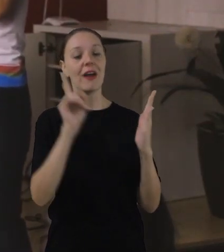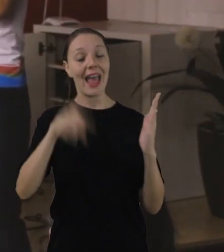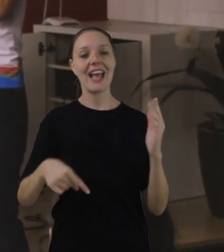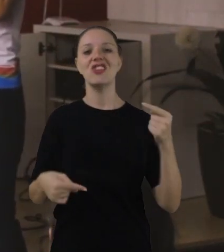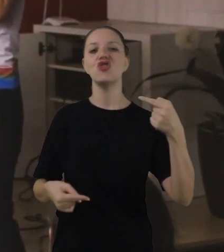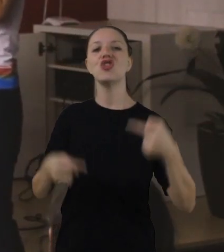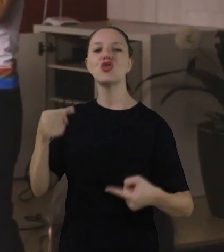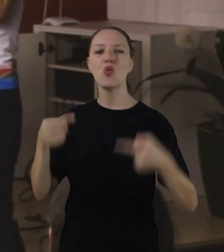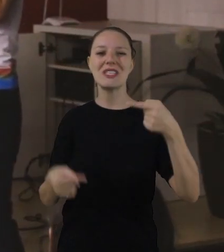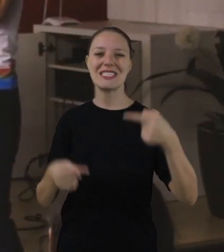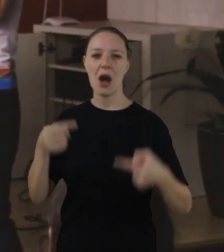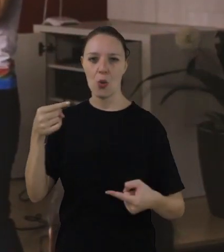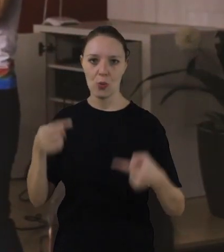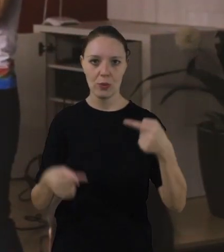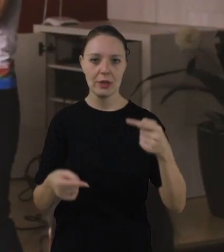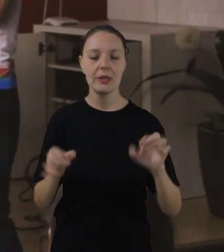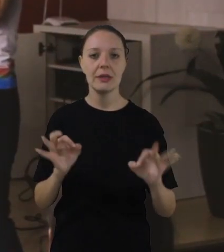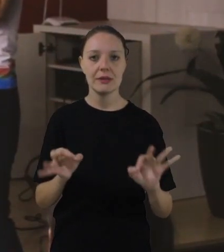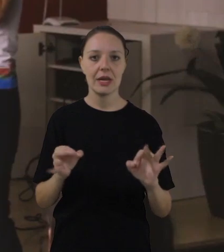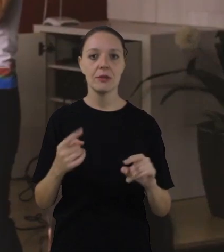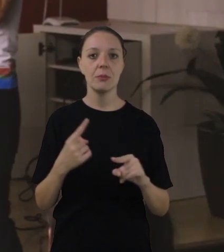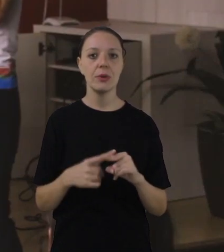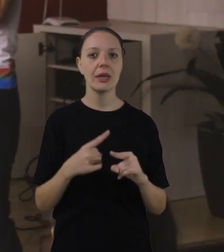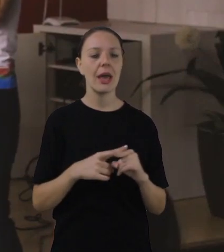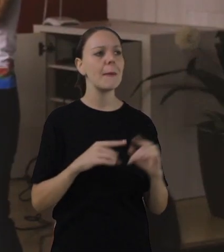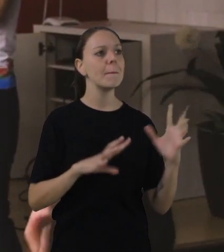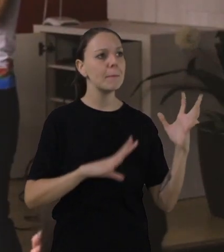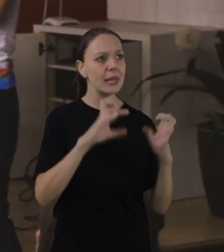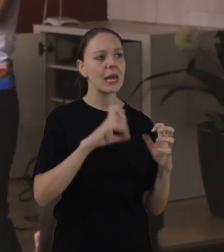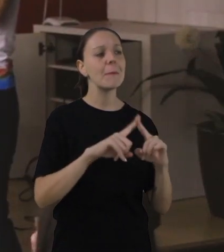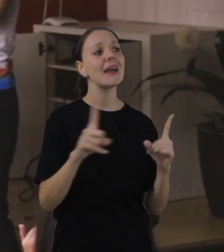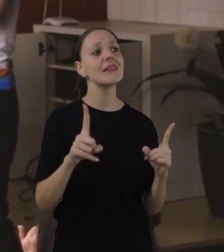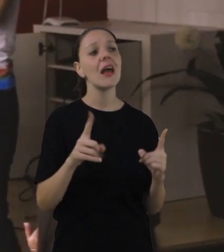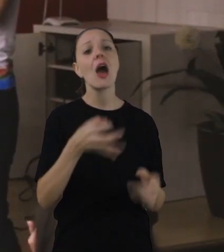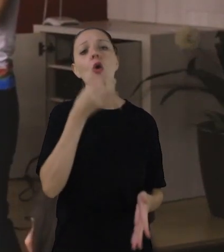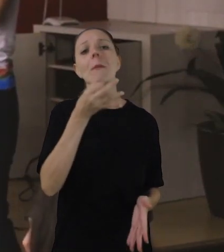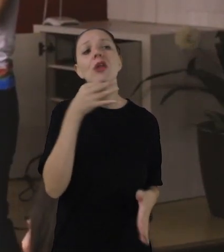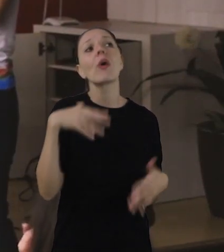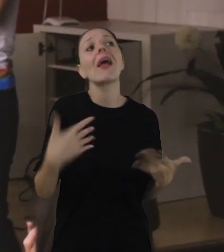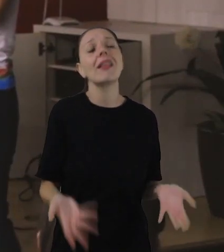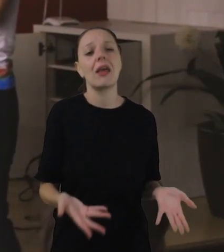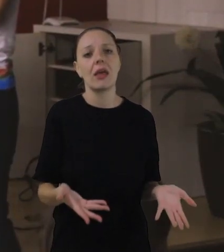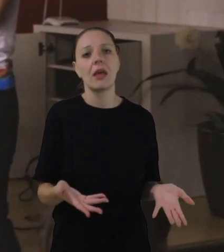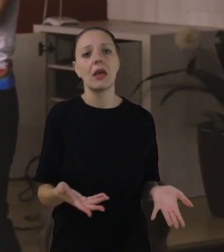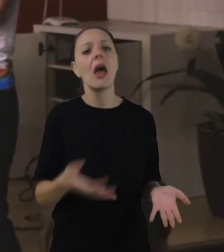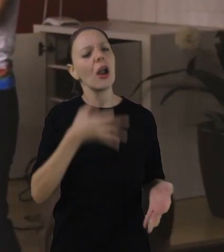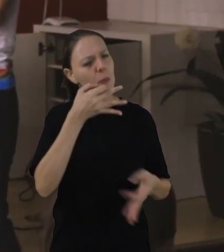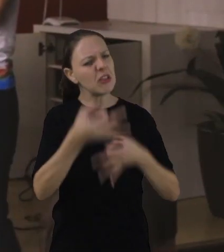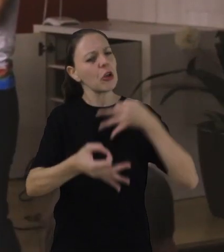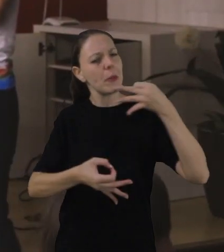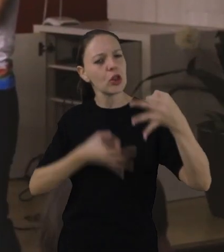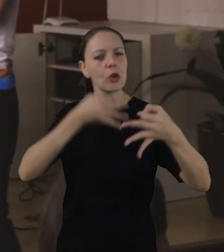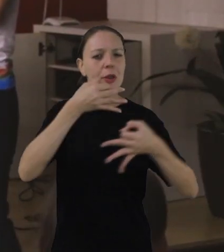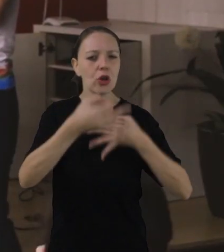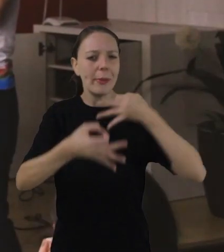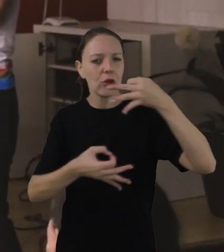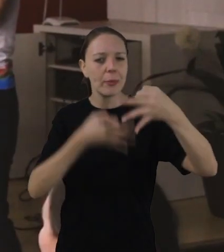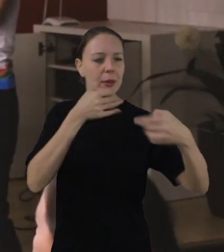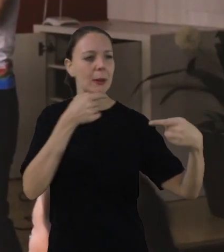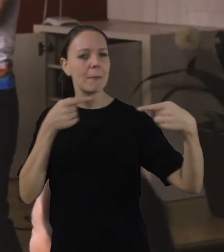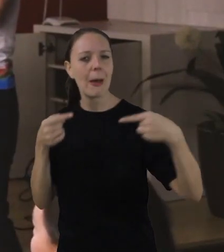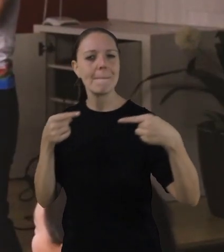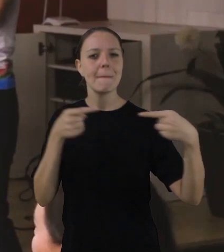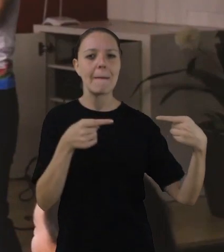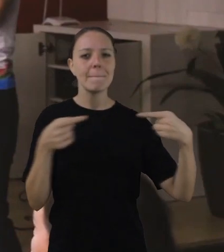briga porque a gente não tem argumento para ir mais fundo, né? Porque se tivesse argumento para ir mais fundo, parava para ouvir e